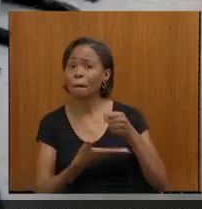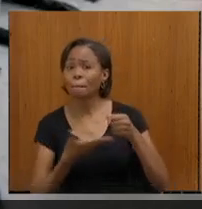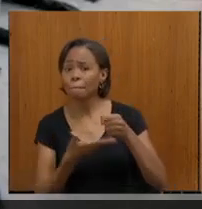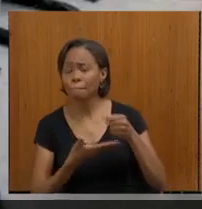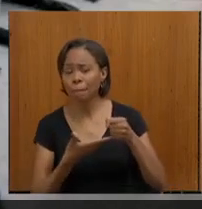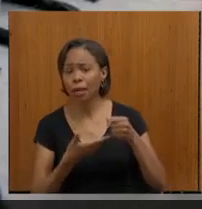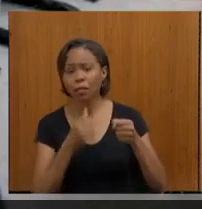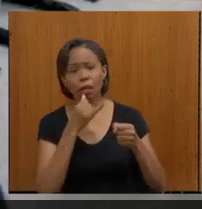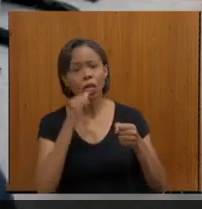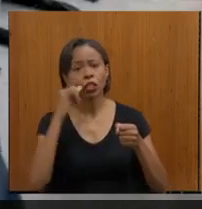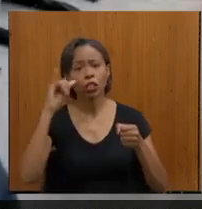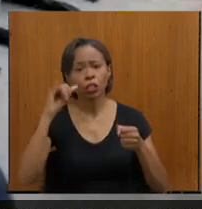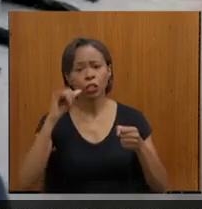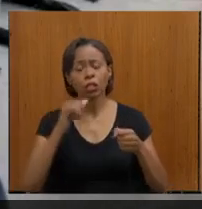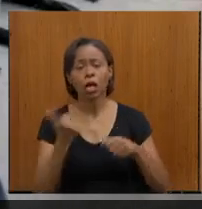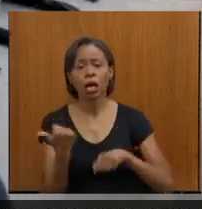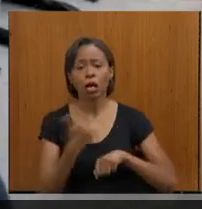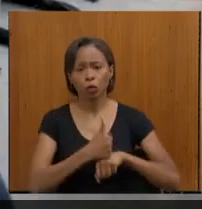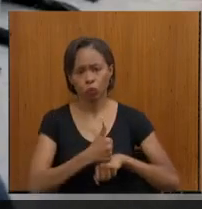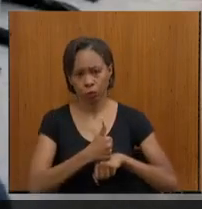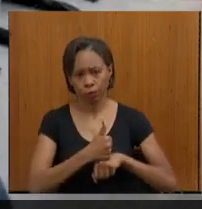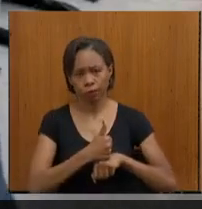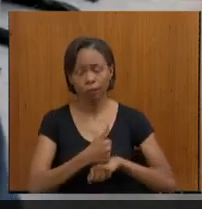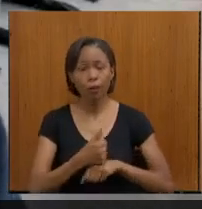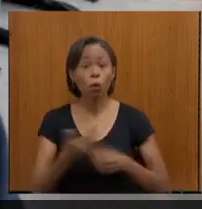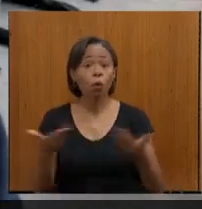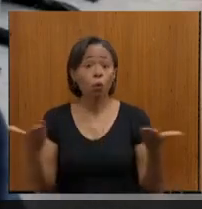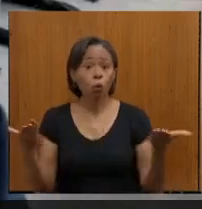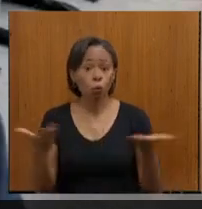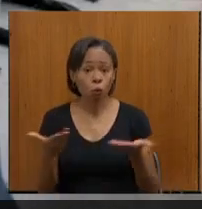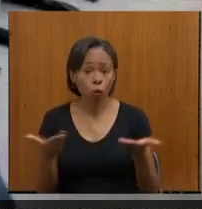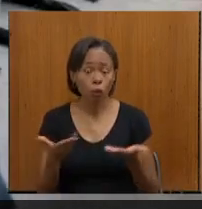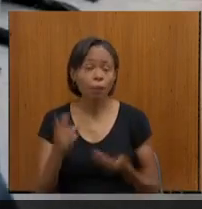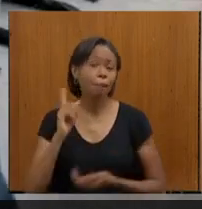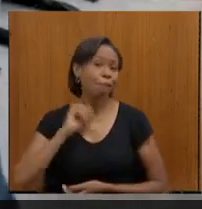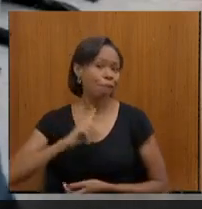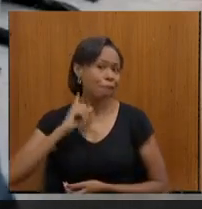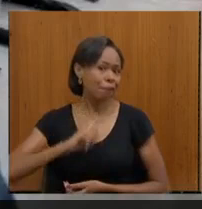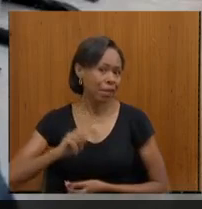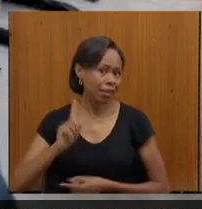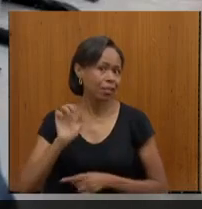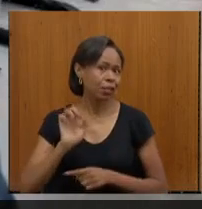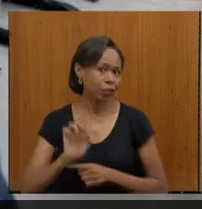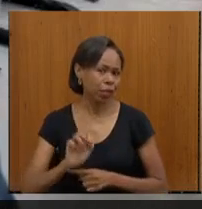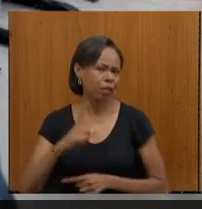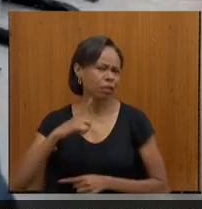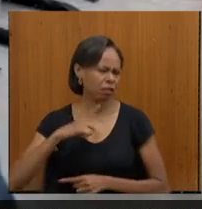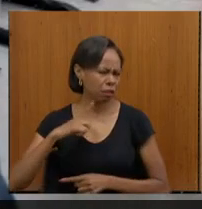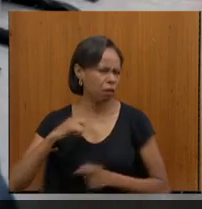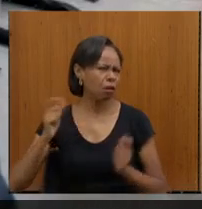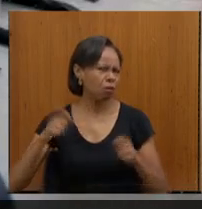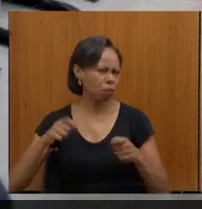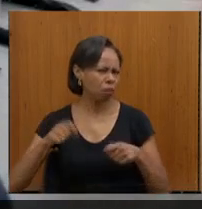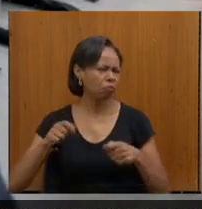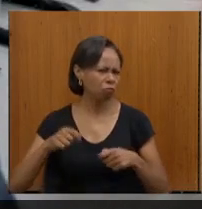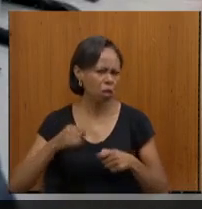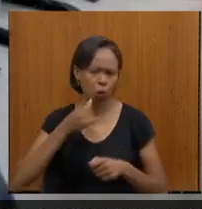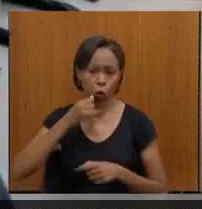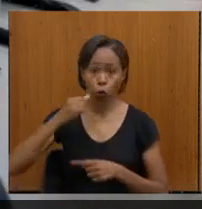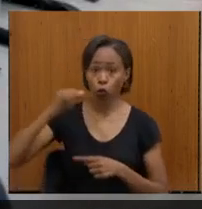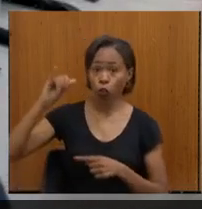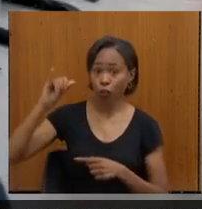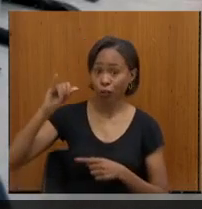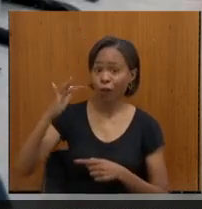renováveis hoje eu vou estado Minas Gerais tem muitas boas condições sem na Via geração fotovoltaica